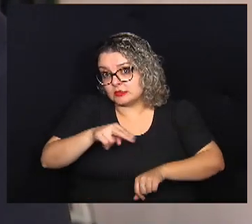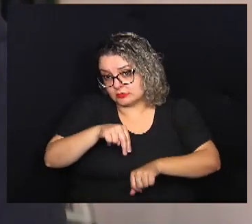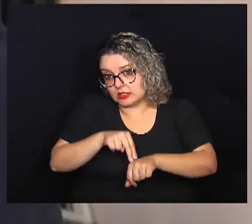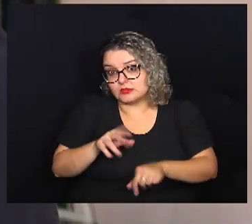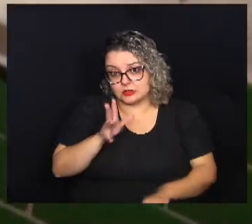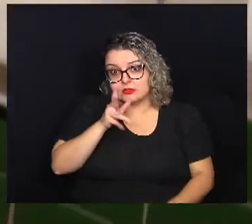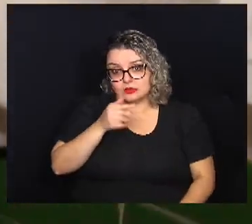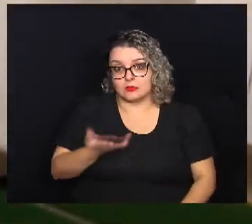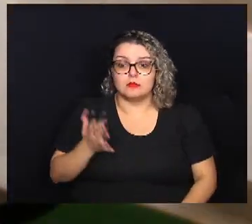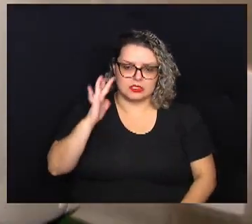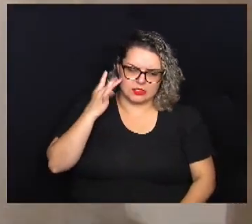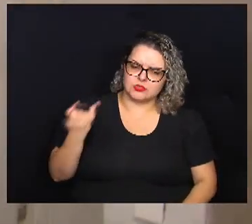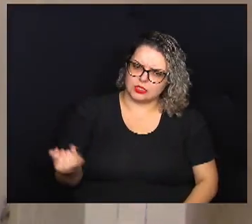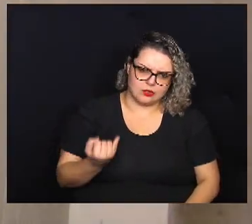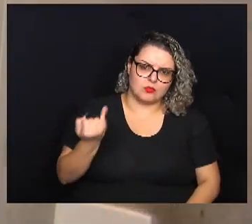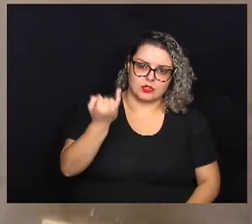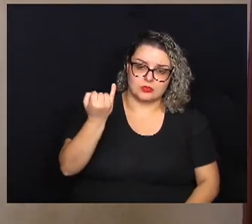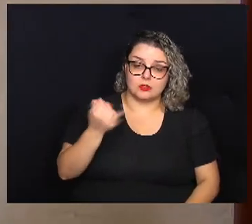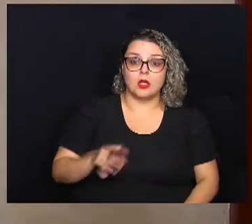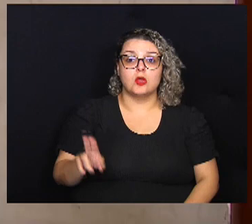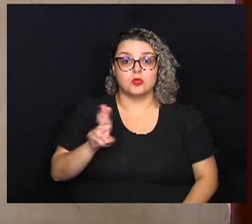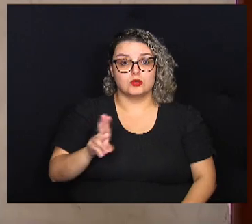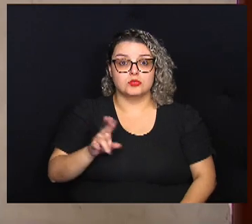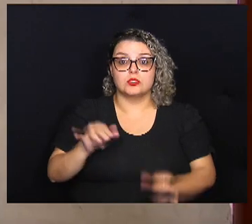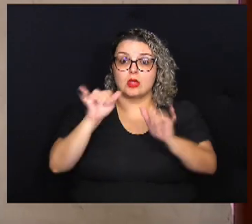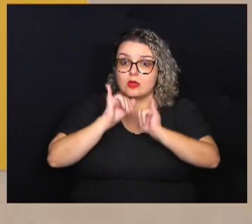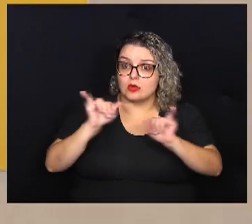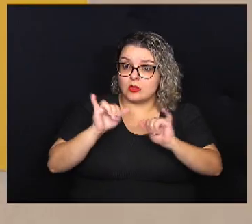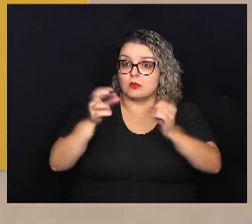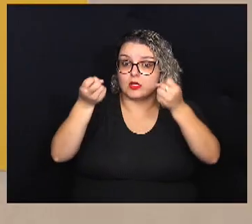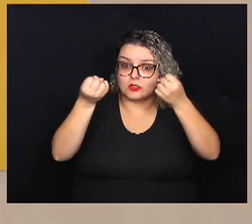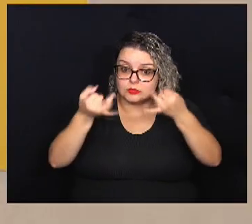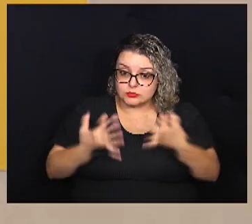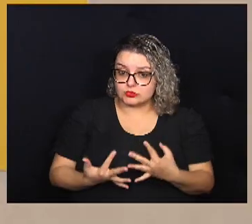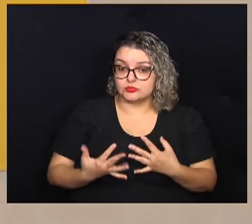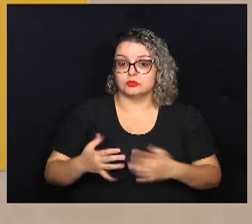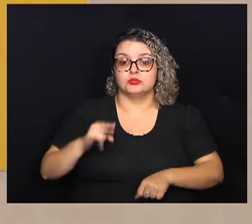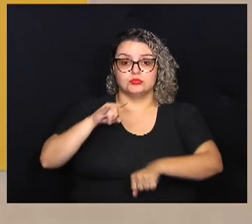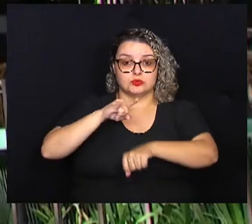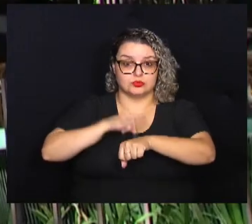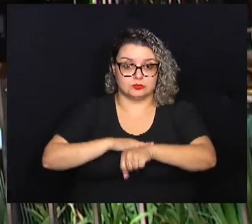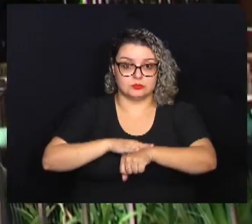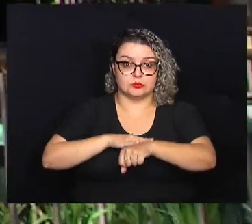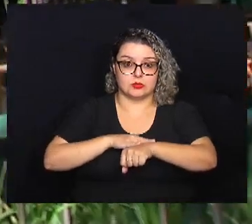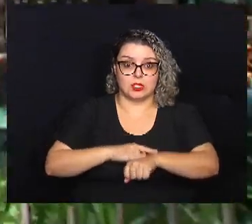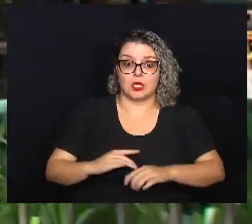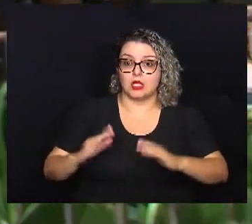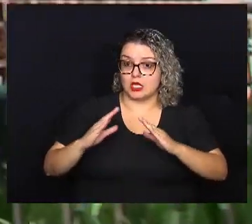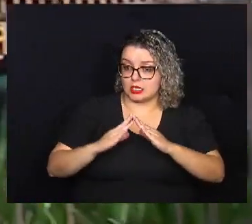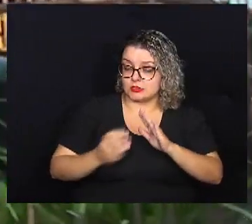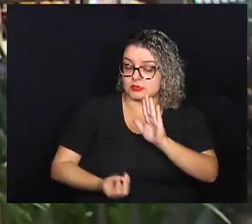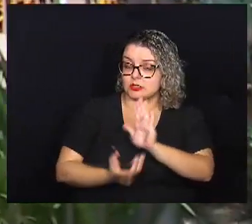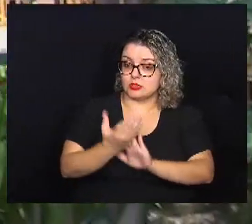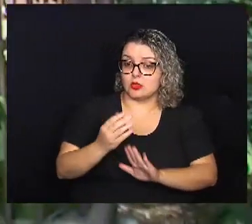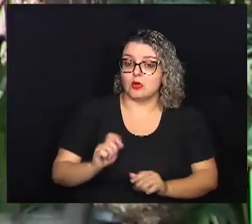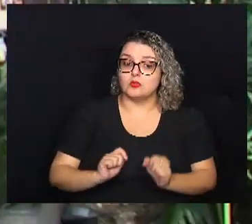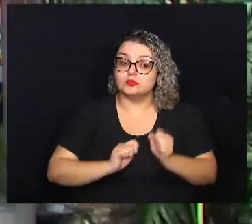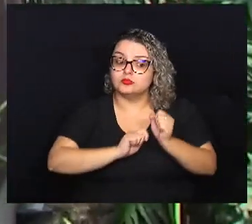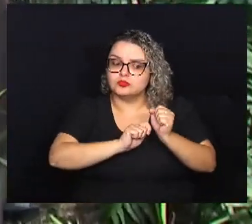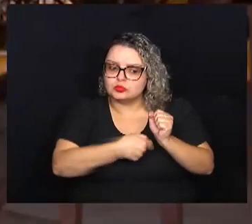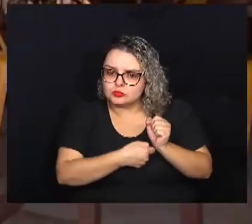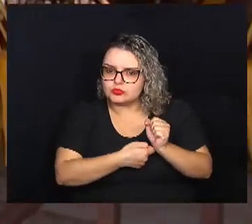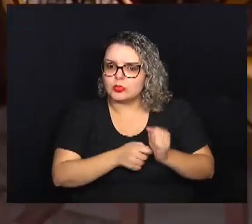mas acho fundamental. Além de implementar avisos e orientações nos banheiros, a casa criou um código para que a denúncia